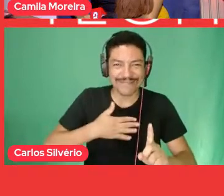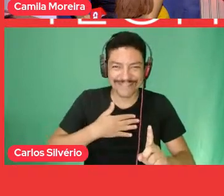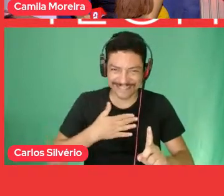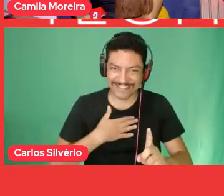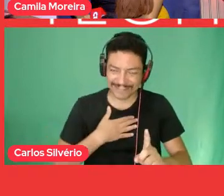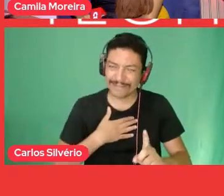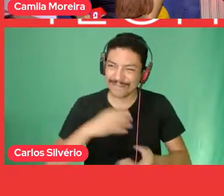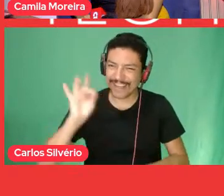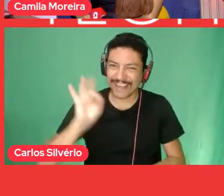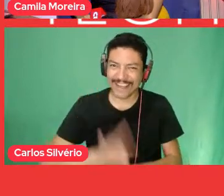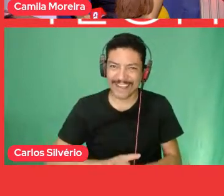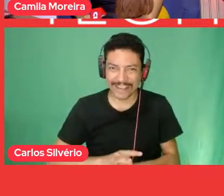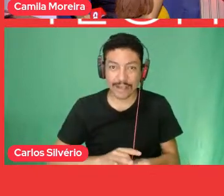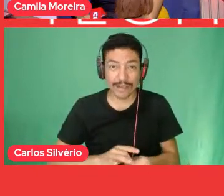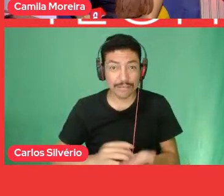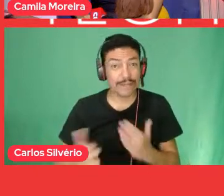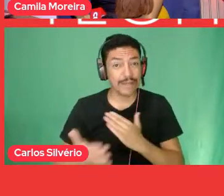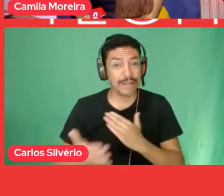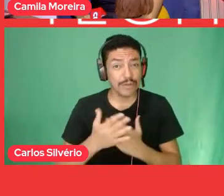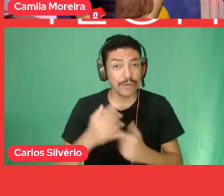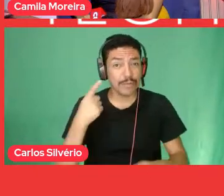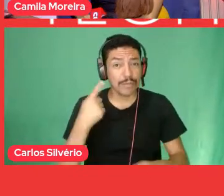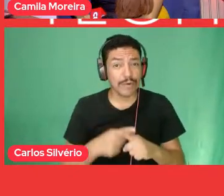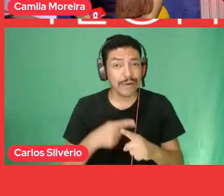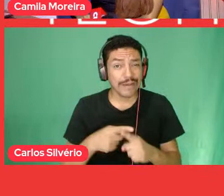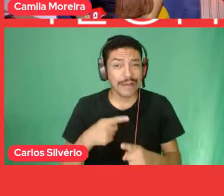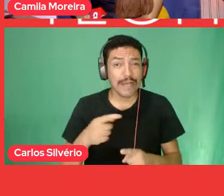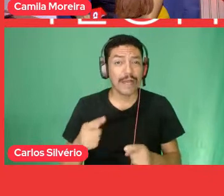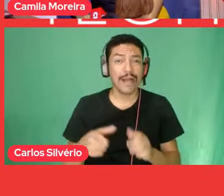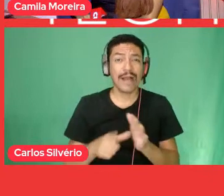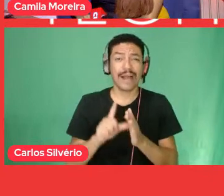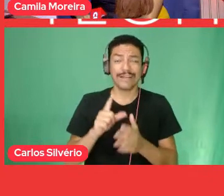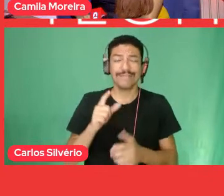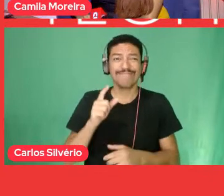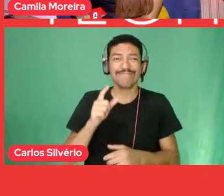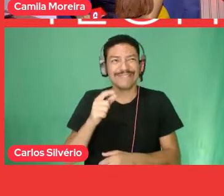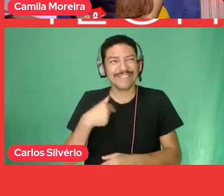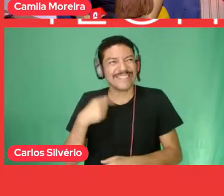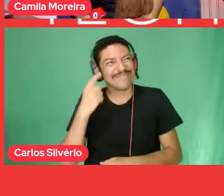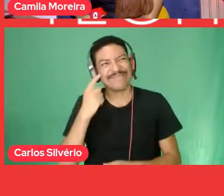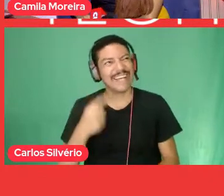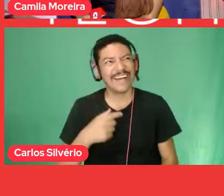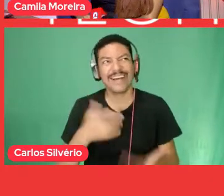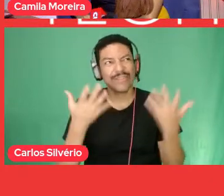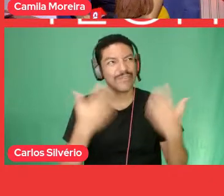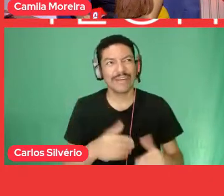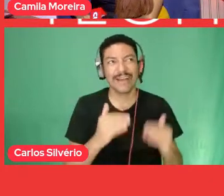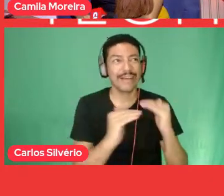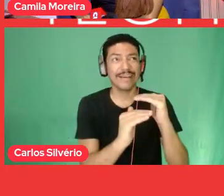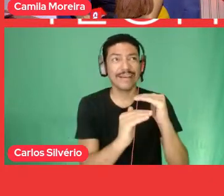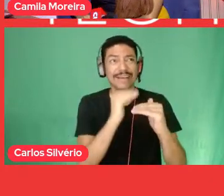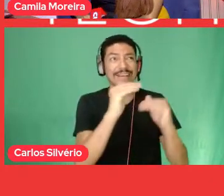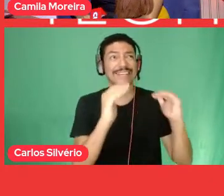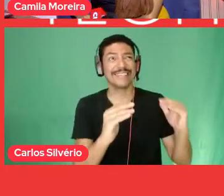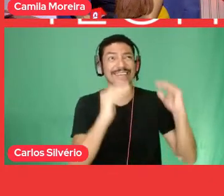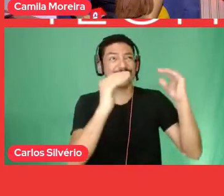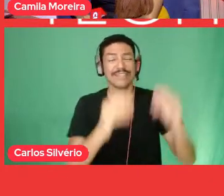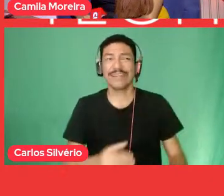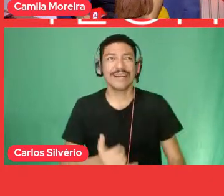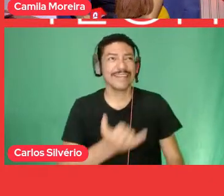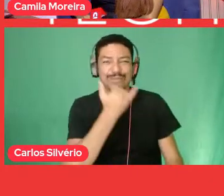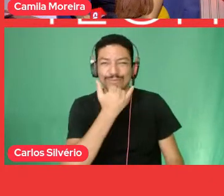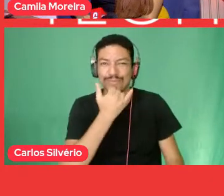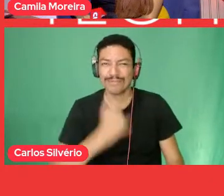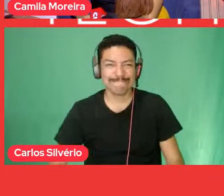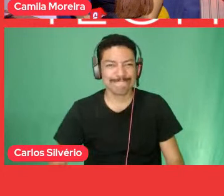desse empurrãozinho que, para mim, porque em um momento eu falei, eu não quero, eu dei um não, né, para a promoção executiva, porque eu falei,